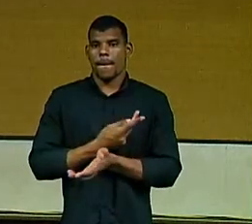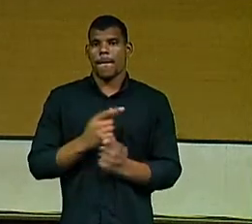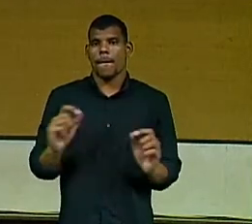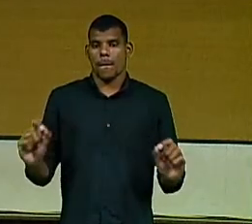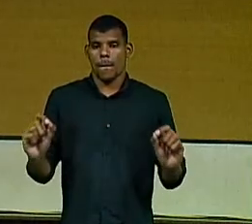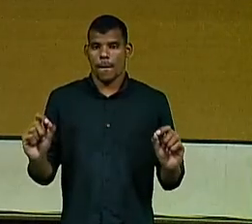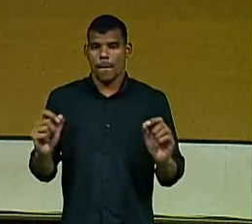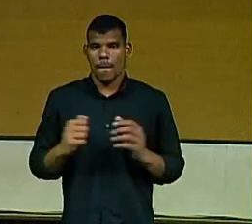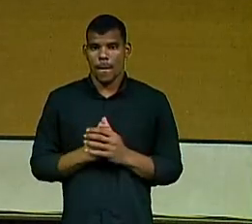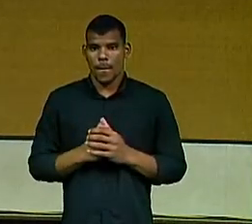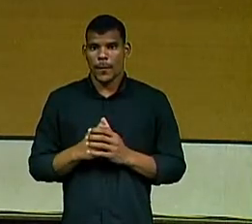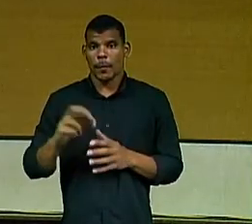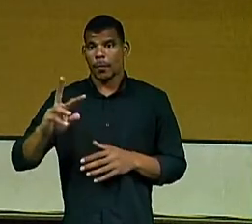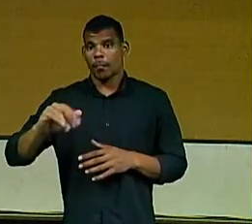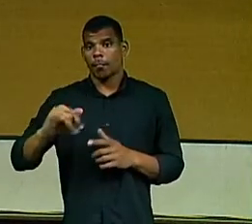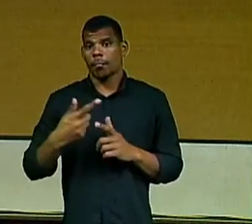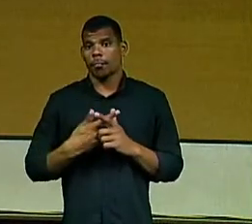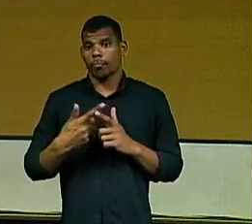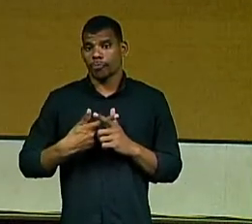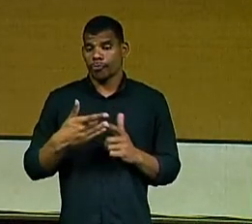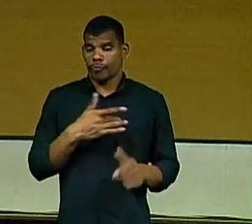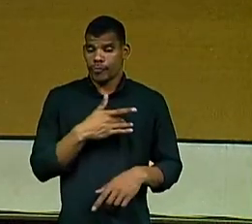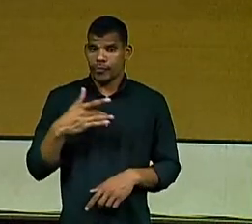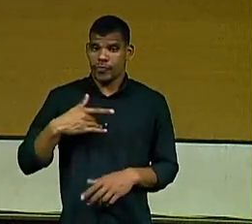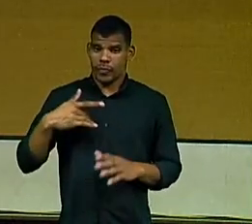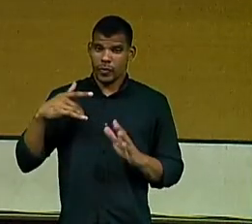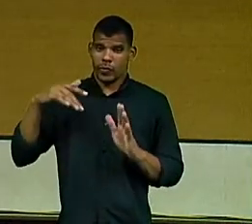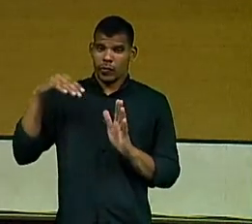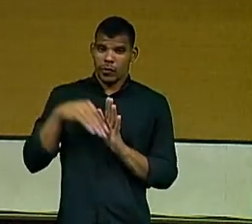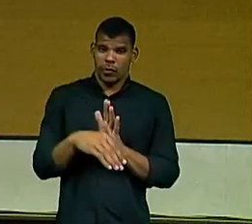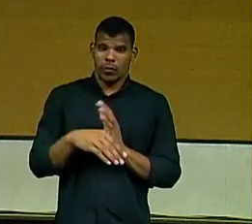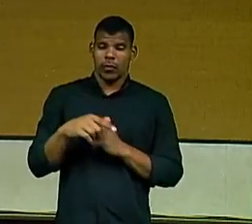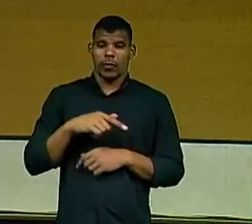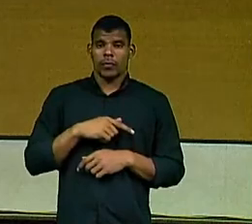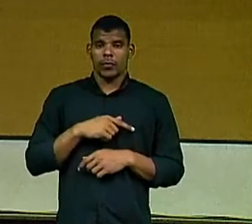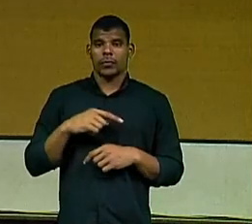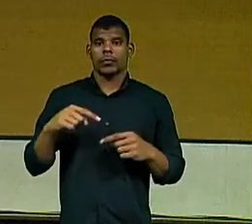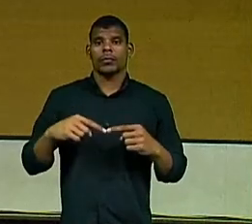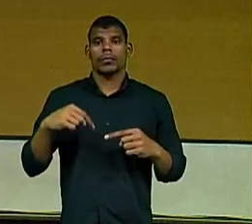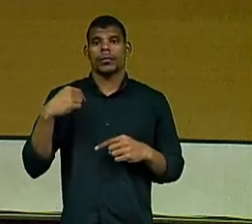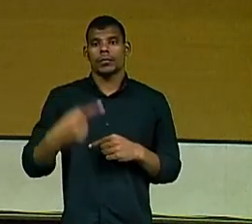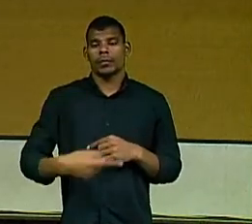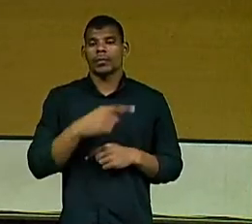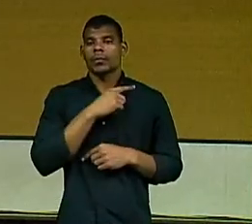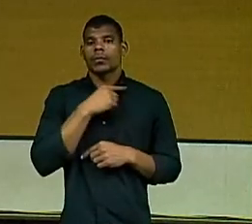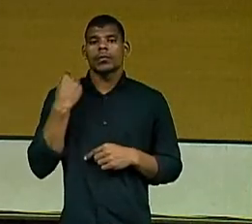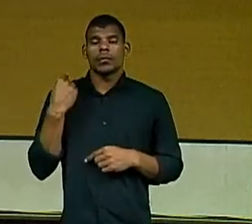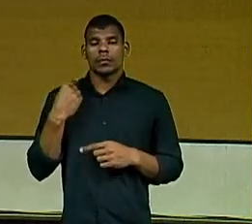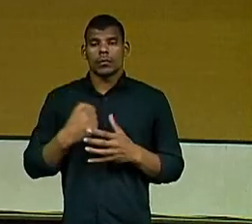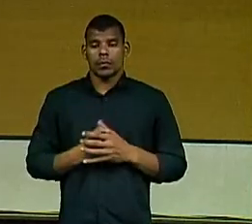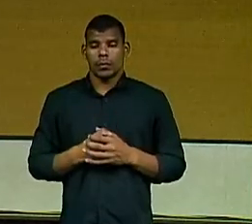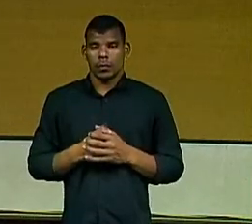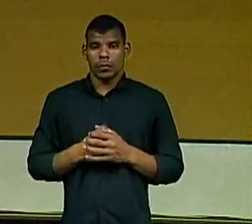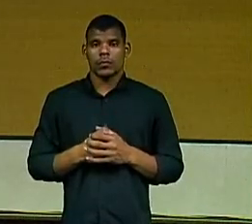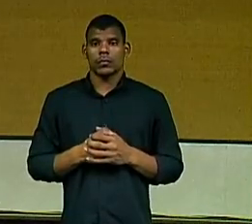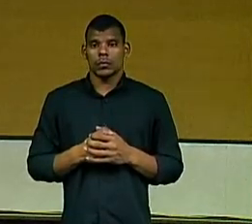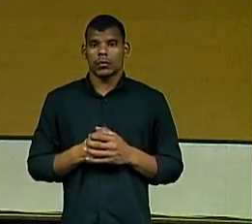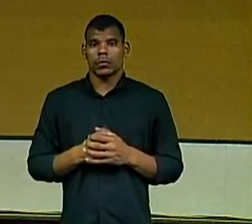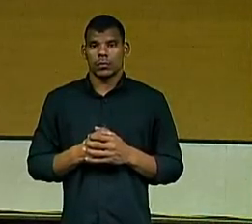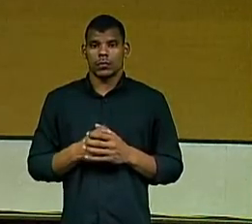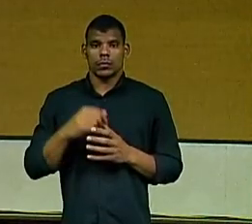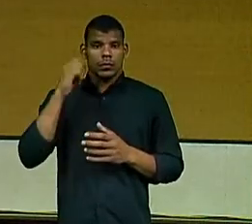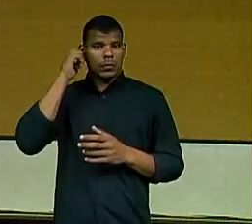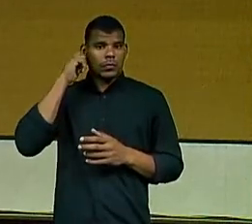passa por problemas de saúde gravíssimos e ele morre e aí gente nossa foi uma comoção Nacional